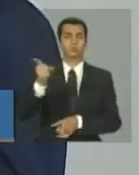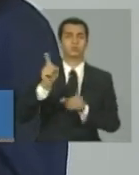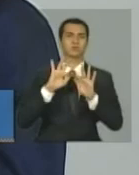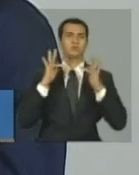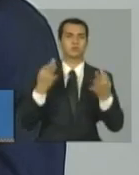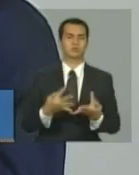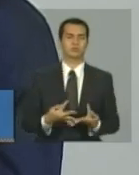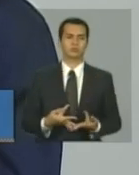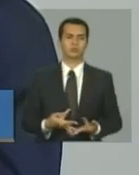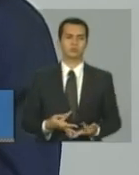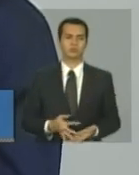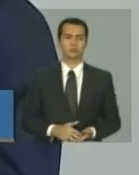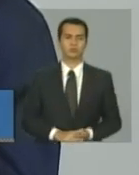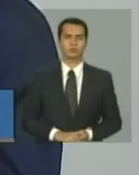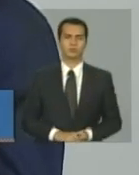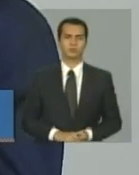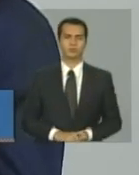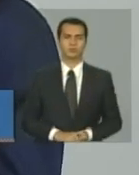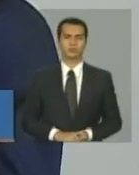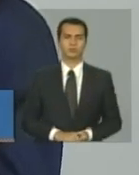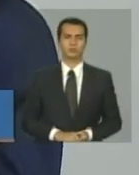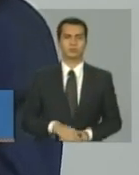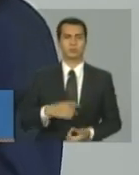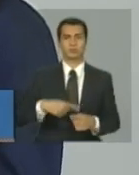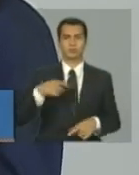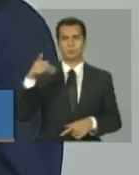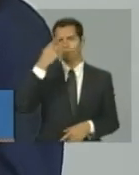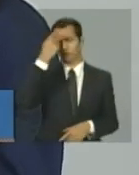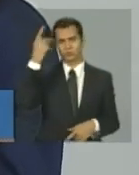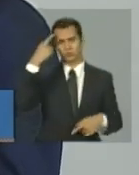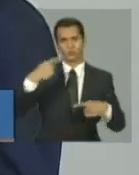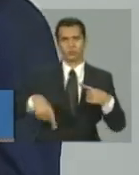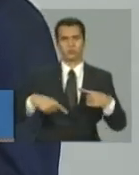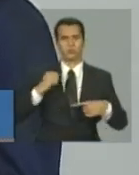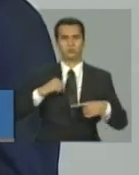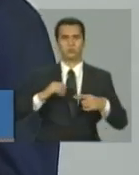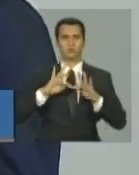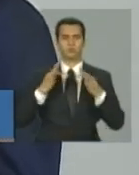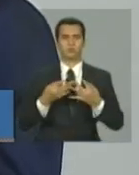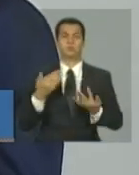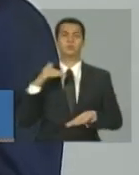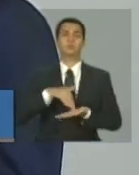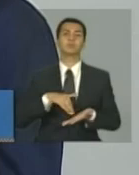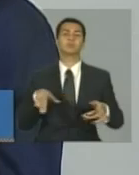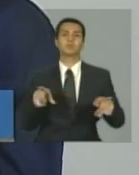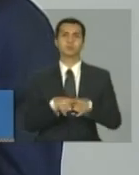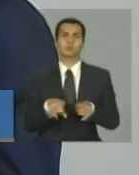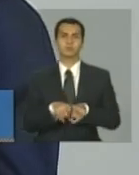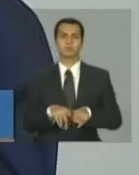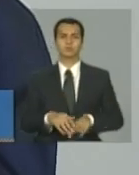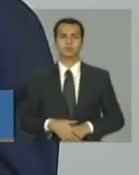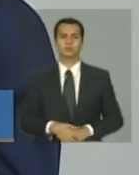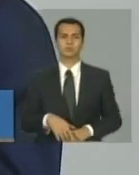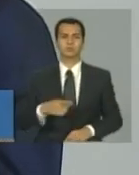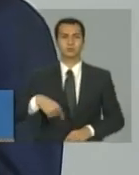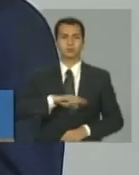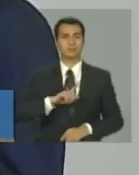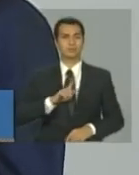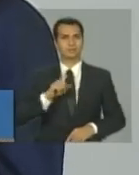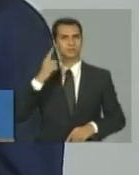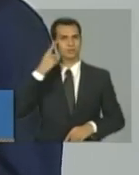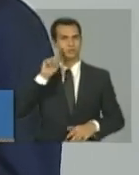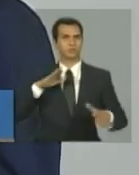como o potencial pessoa que não deveria estar recebendo o programa e por fim a gente trabalha com